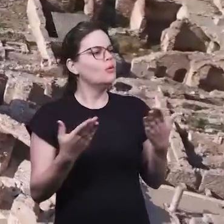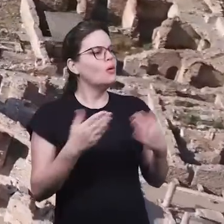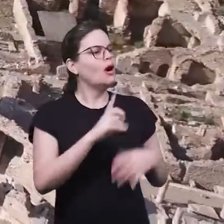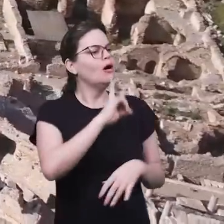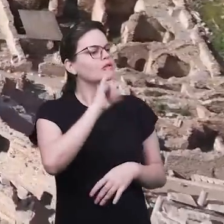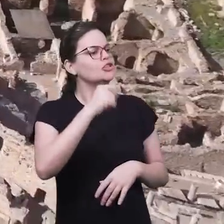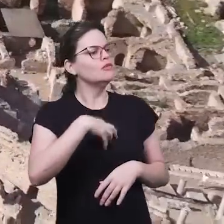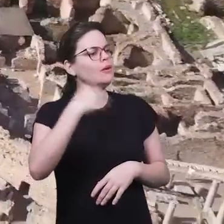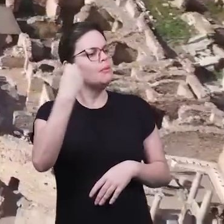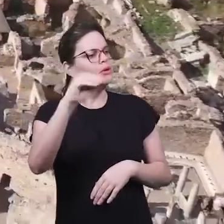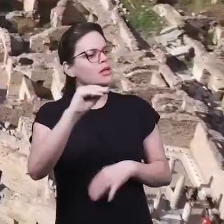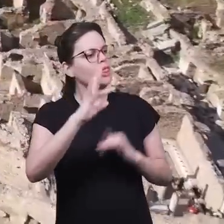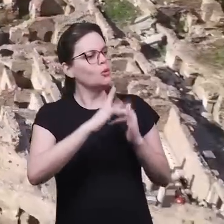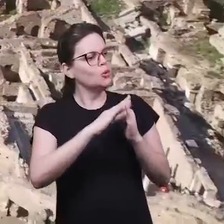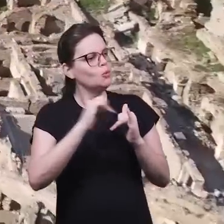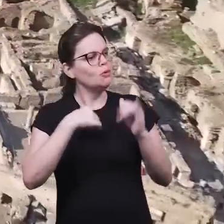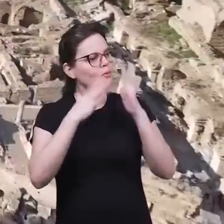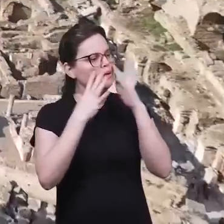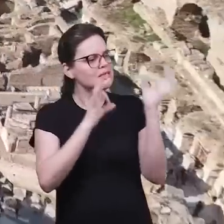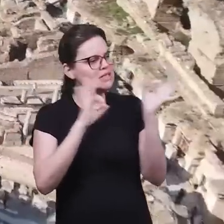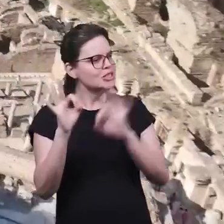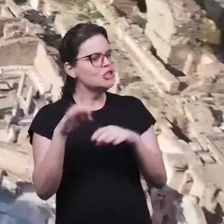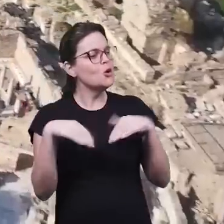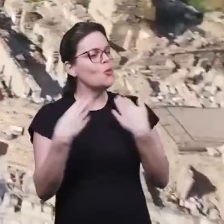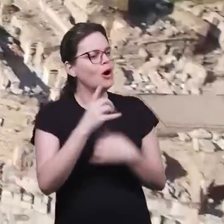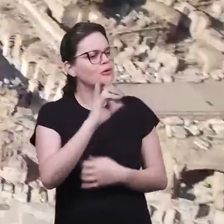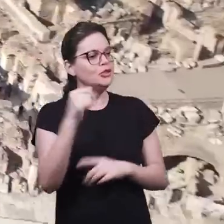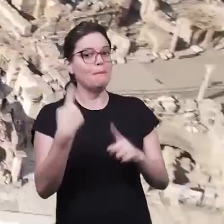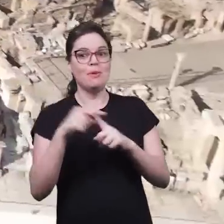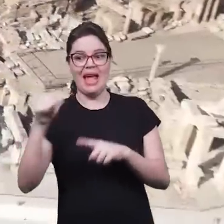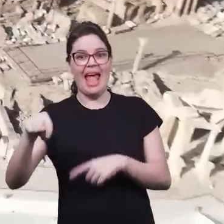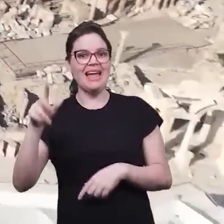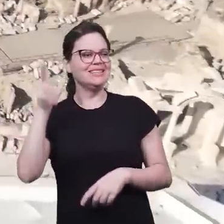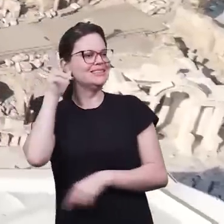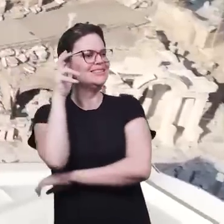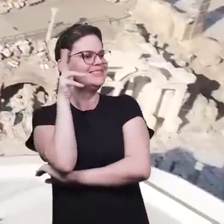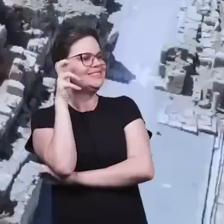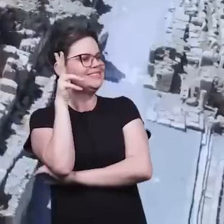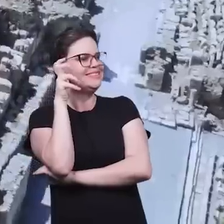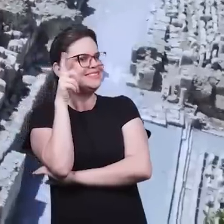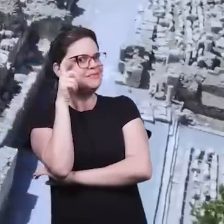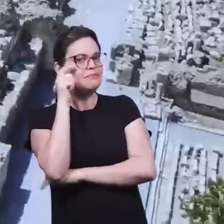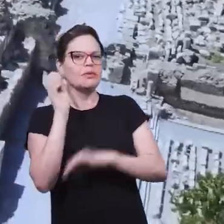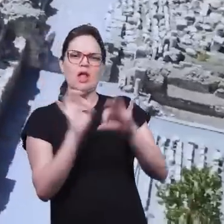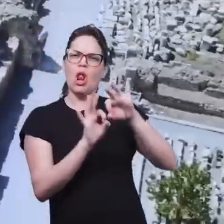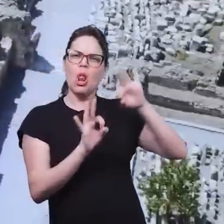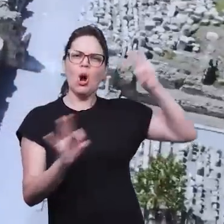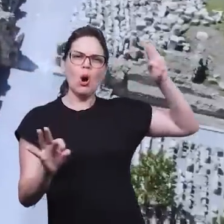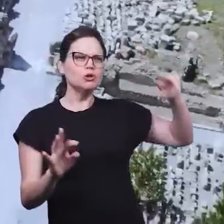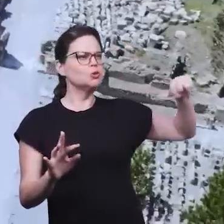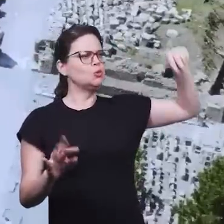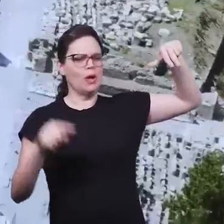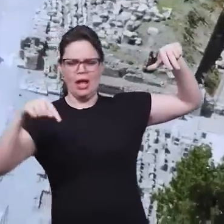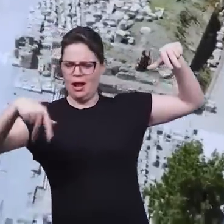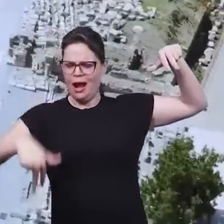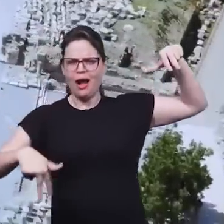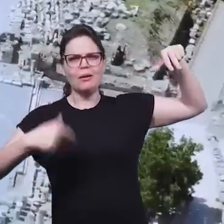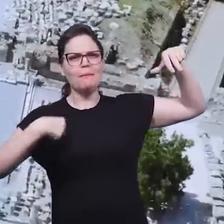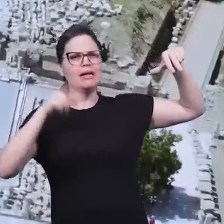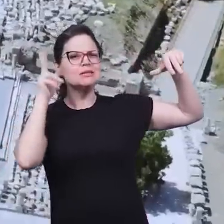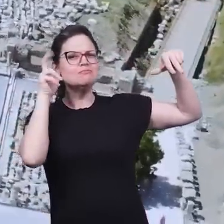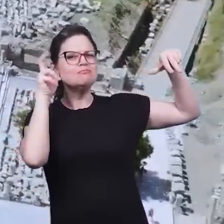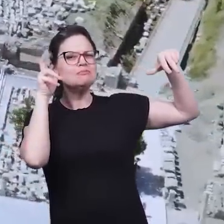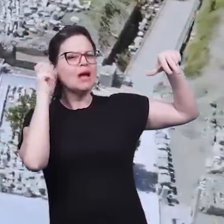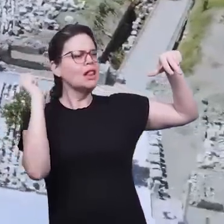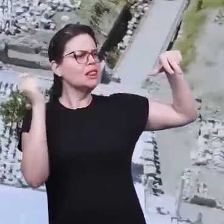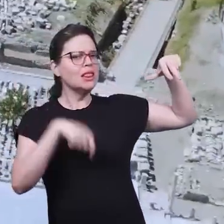isso ia se passar no YouTube, para eles poderem acessar, porque eles acharam muito interessante o assunto. Né? Então está aí o anfiteatro para a gente ver o local